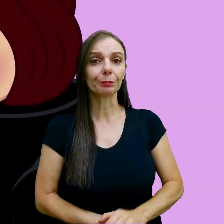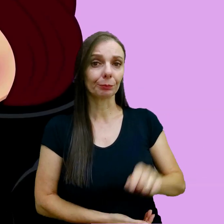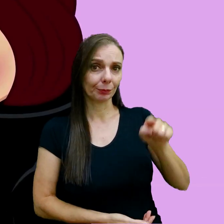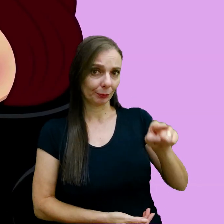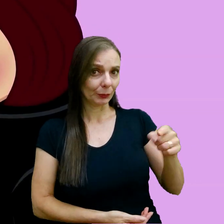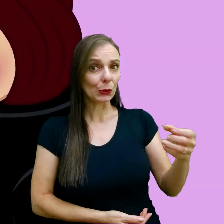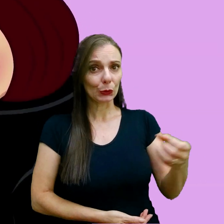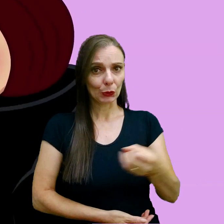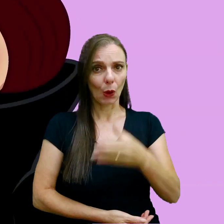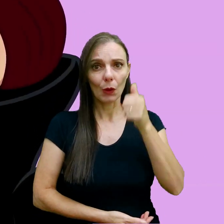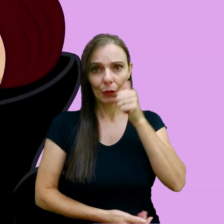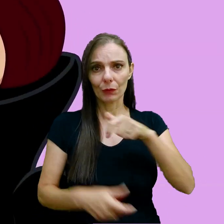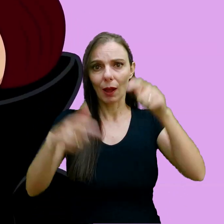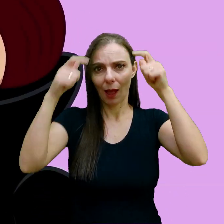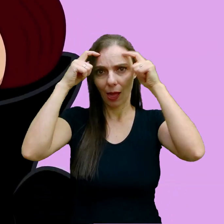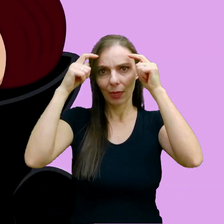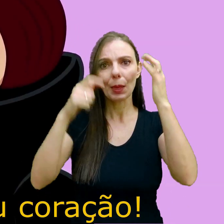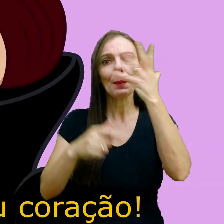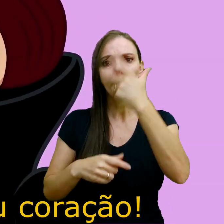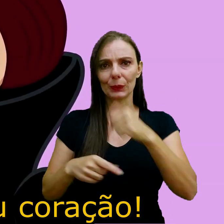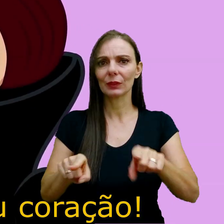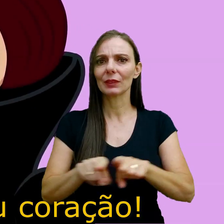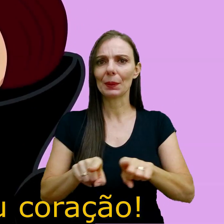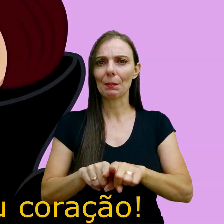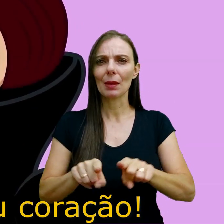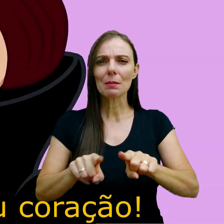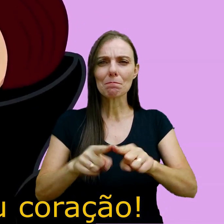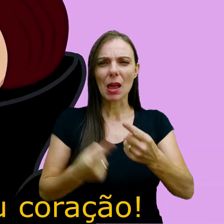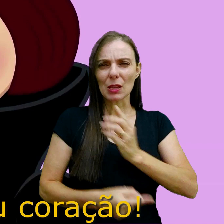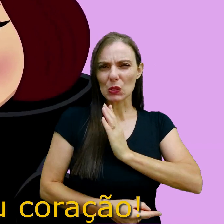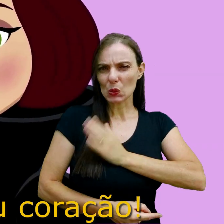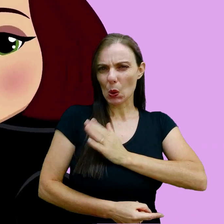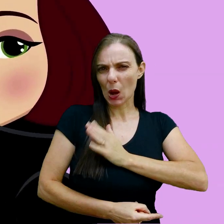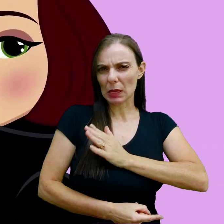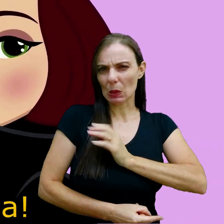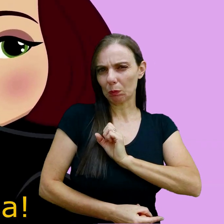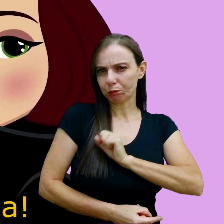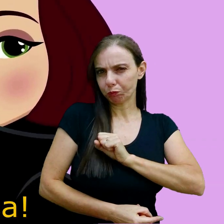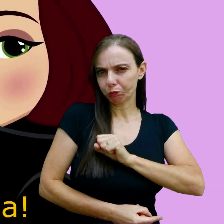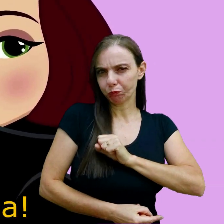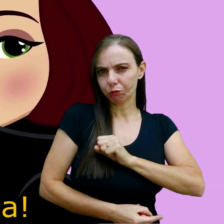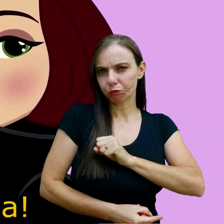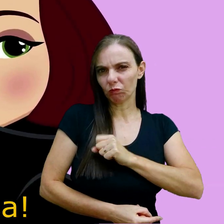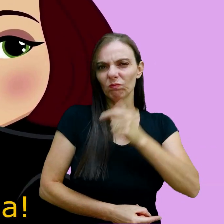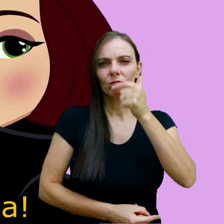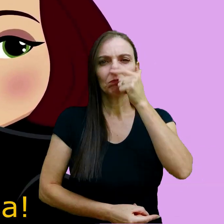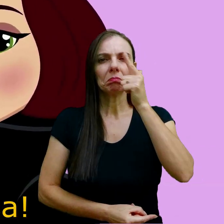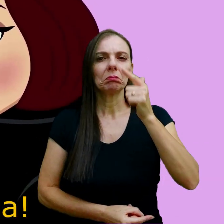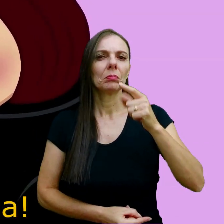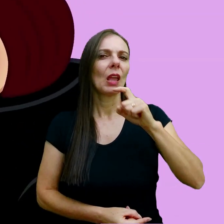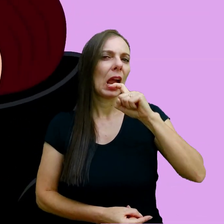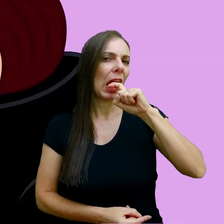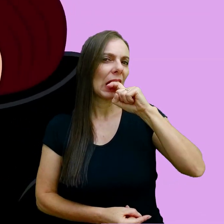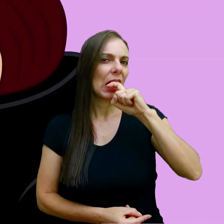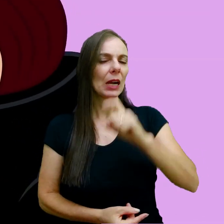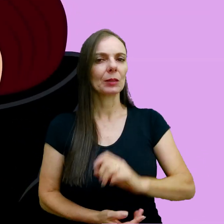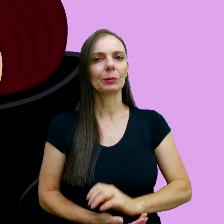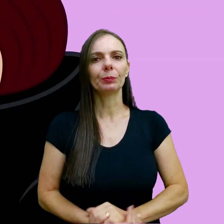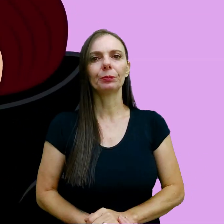A nova rainha também era bonita, mas havia maldade em seu coração. Ela era arrogante e invejosa.